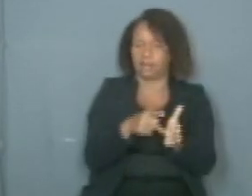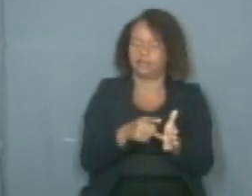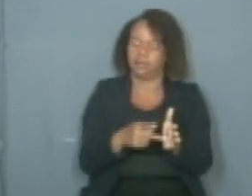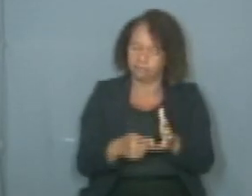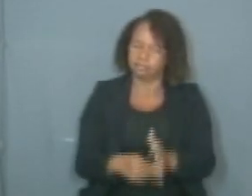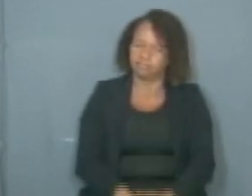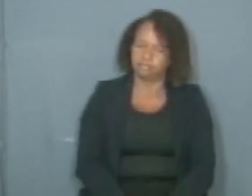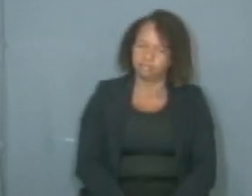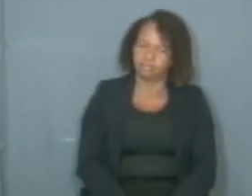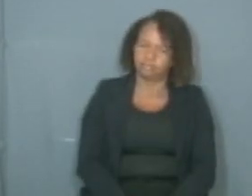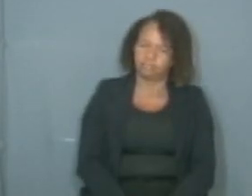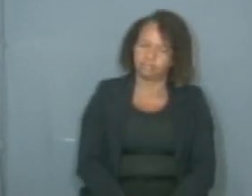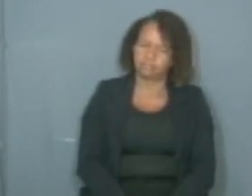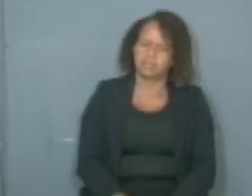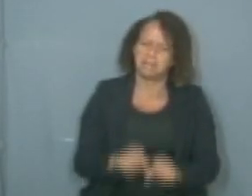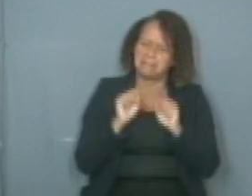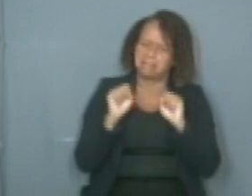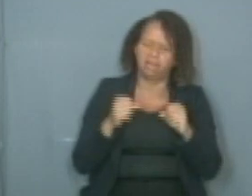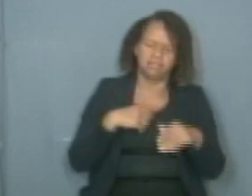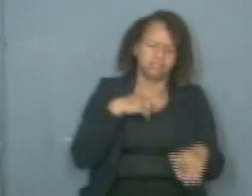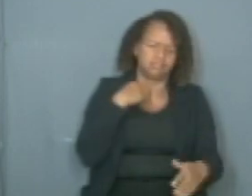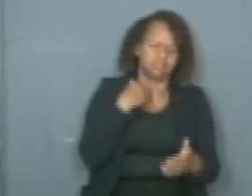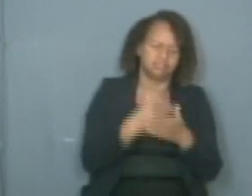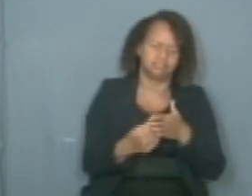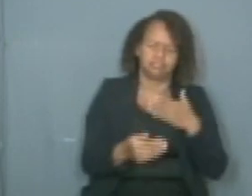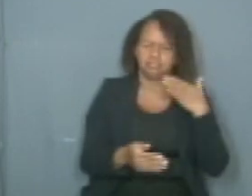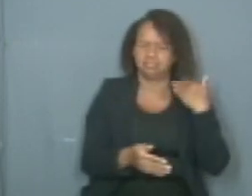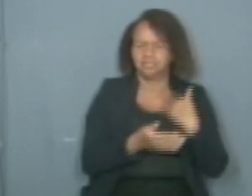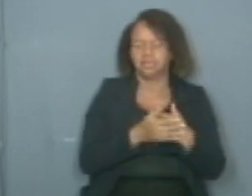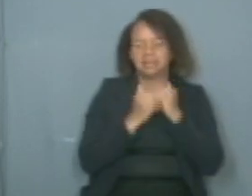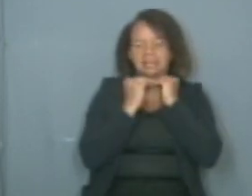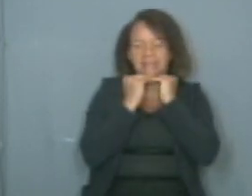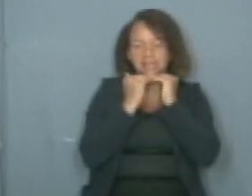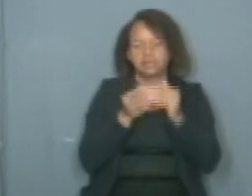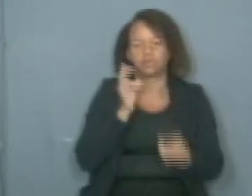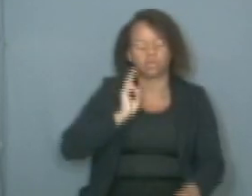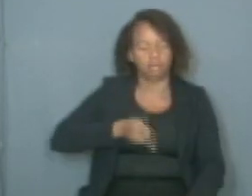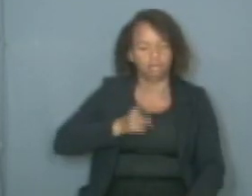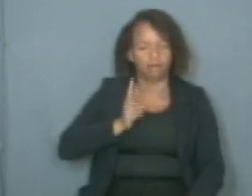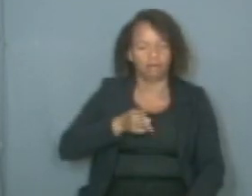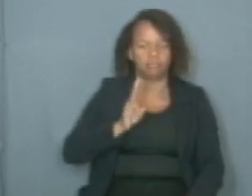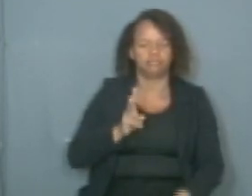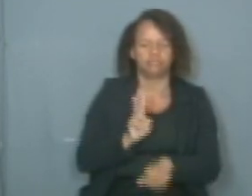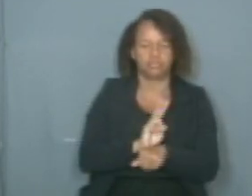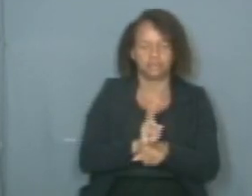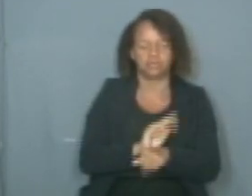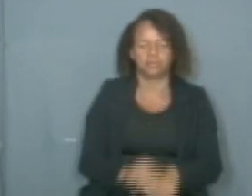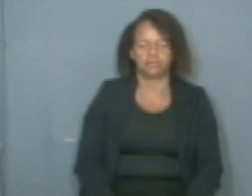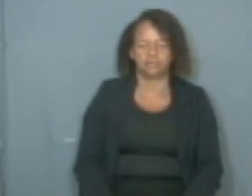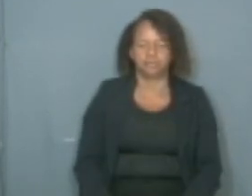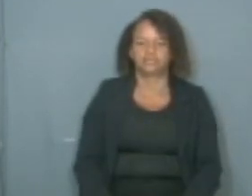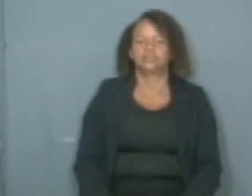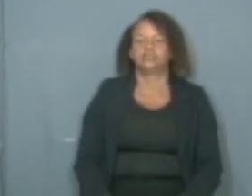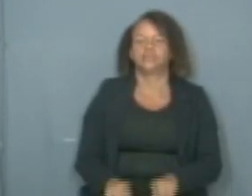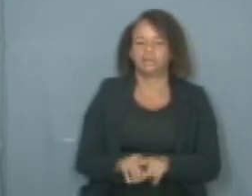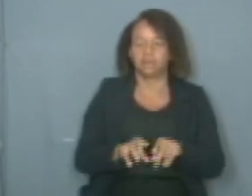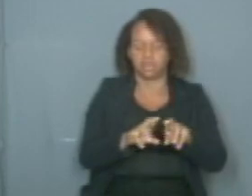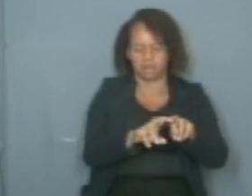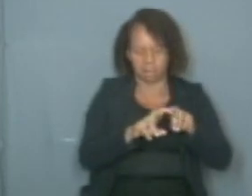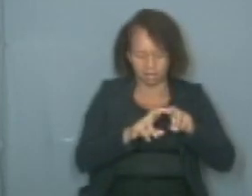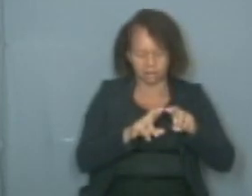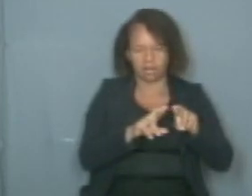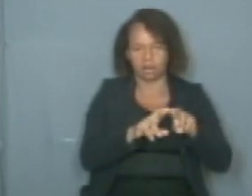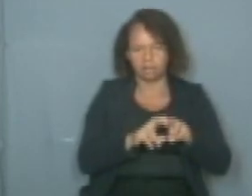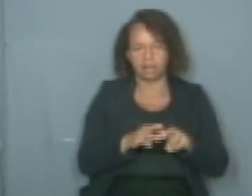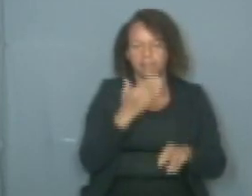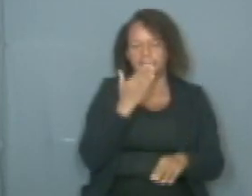disso. Podem se acabar de doído, vai continuar. E, por outro lado, isso está gerando requerimentos, pedidos